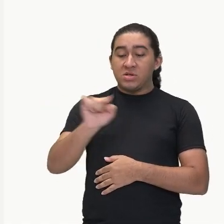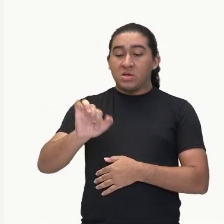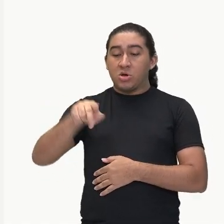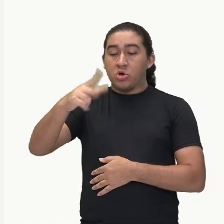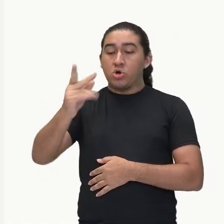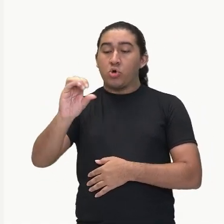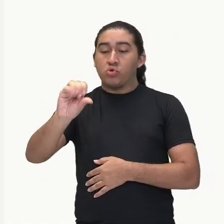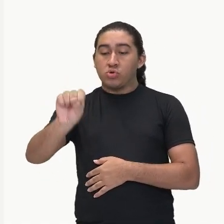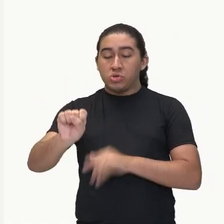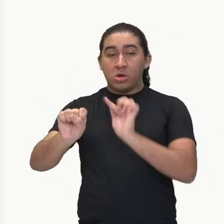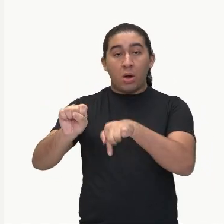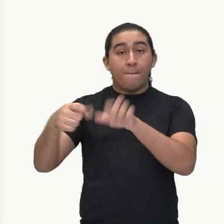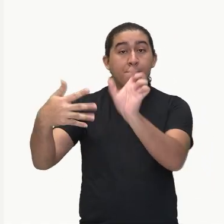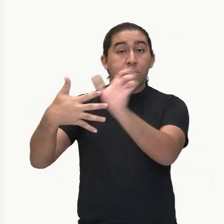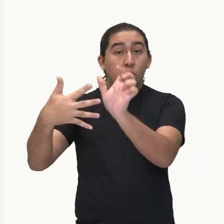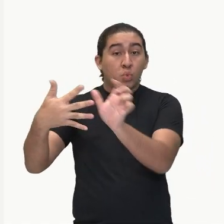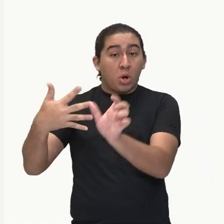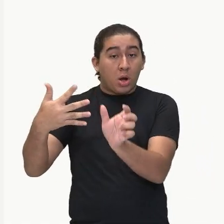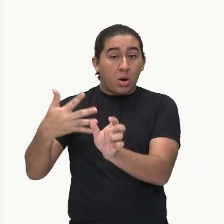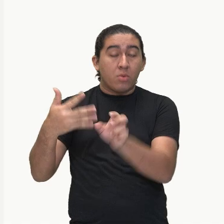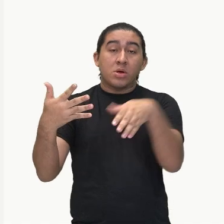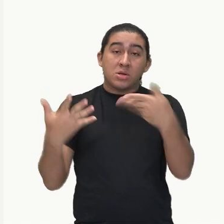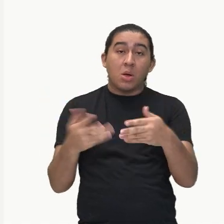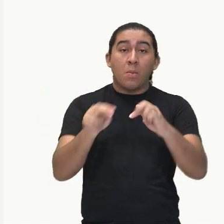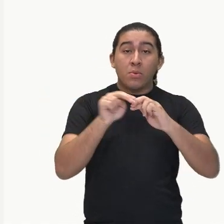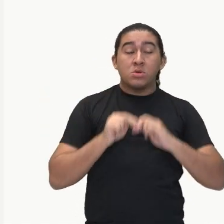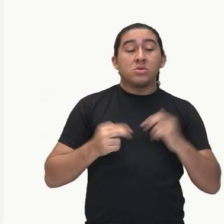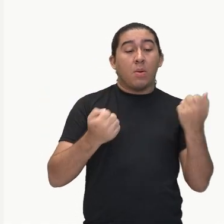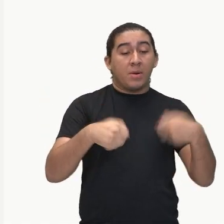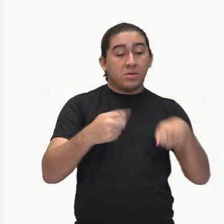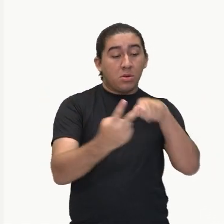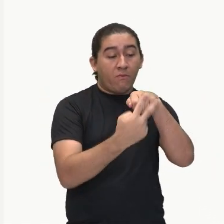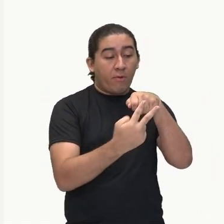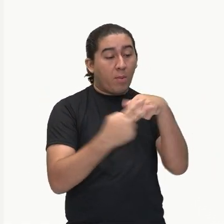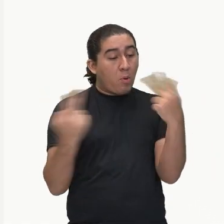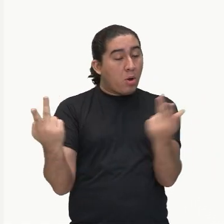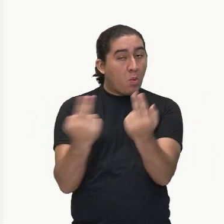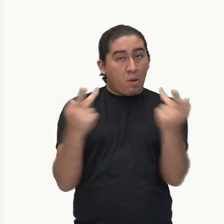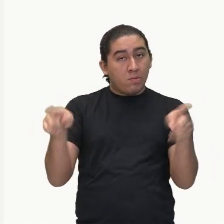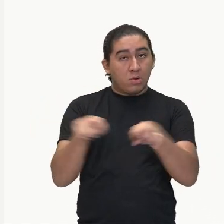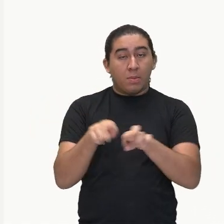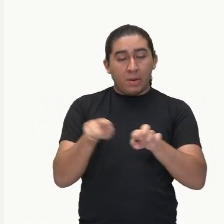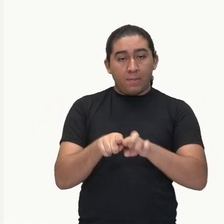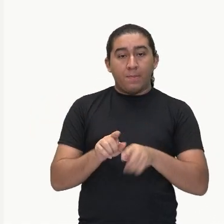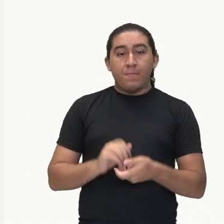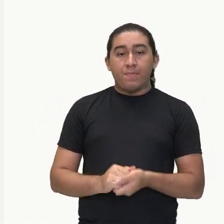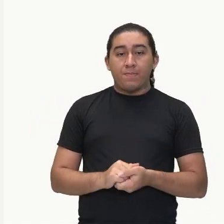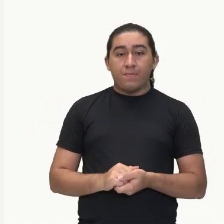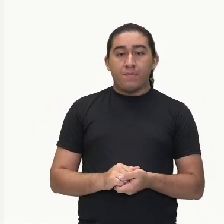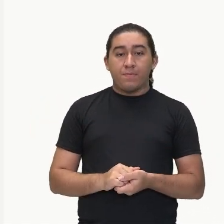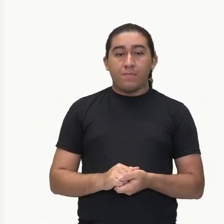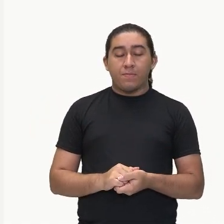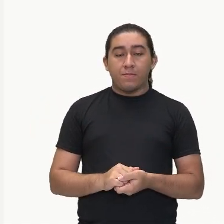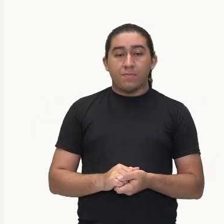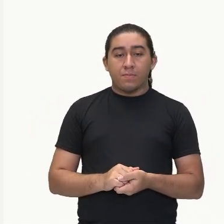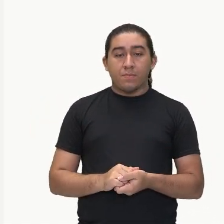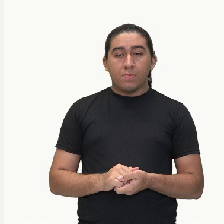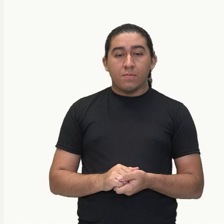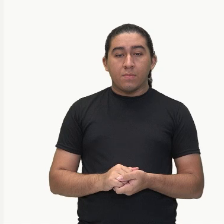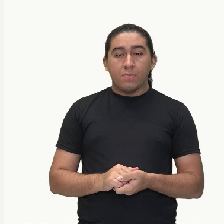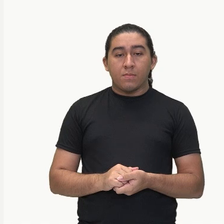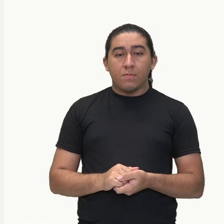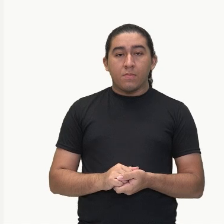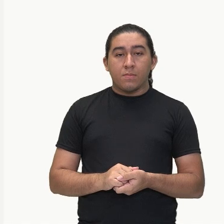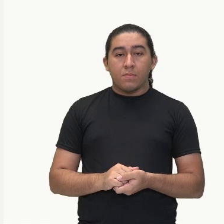aqui no caso são os vizinhos, está no plural. Então, o verbo tem que estar no plural. Chamar, olha aí,